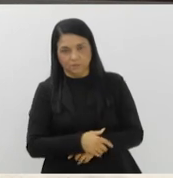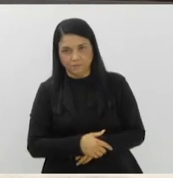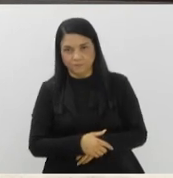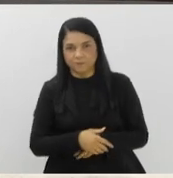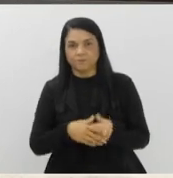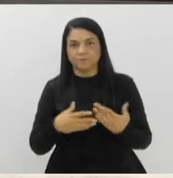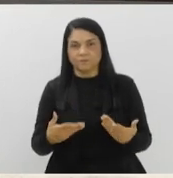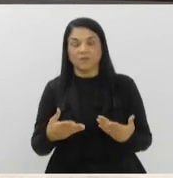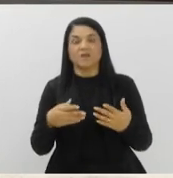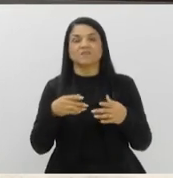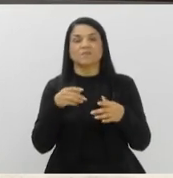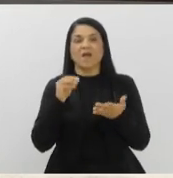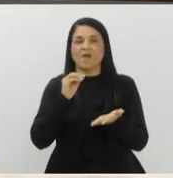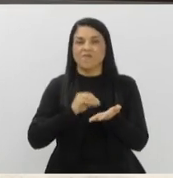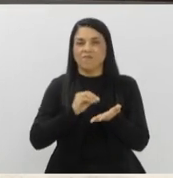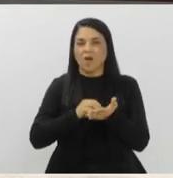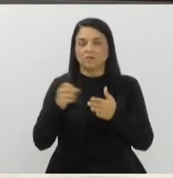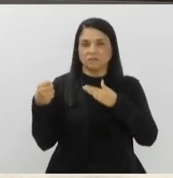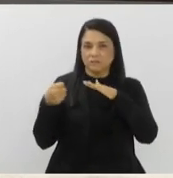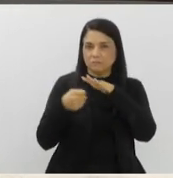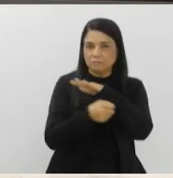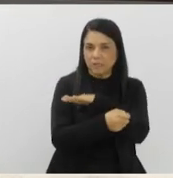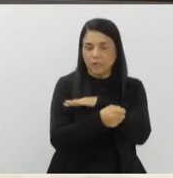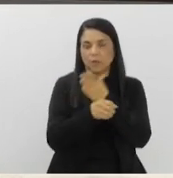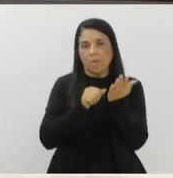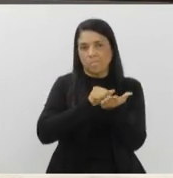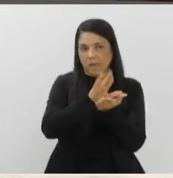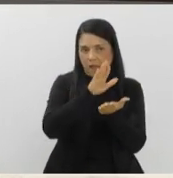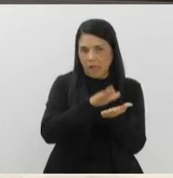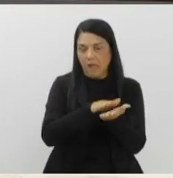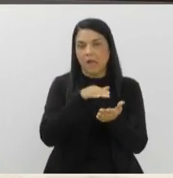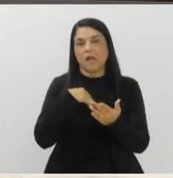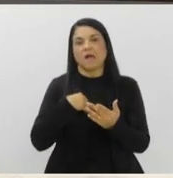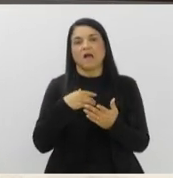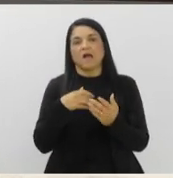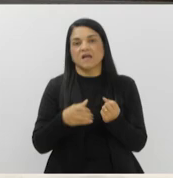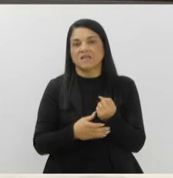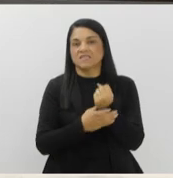como o desemprego, a segurança alimentar,